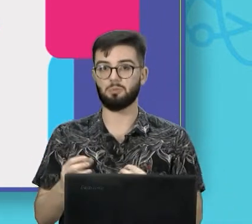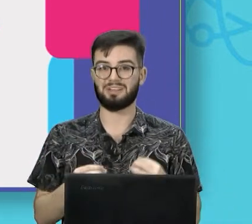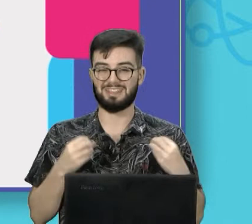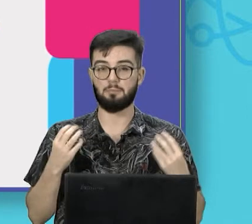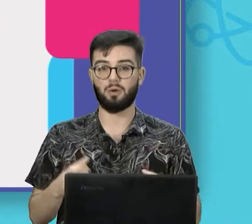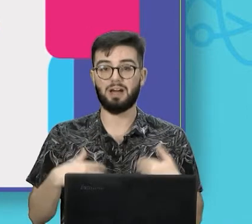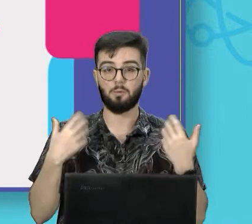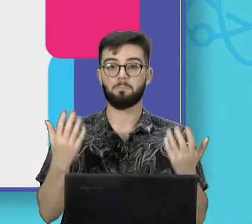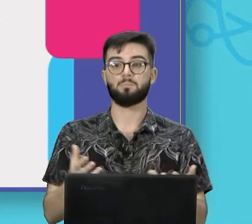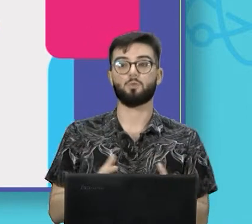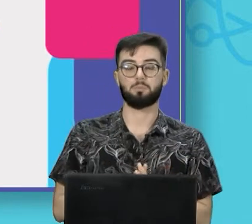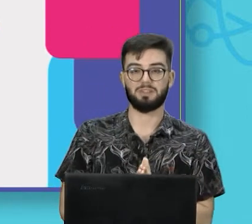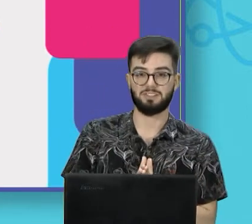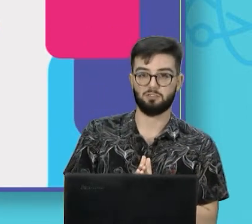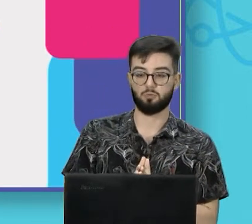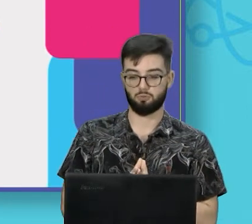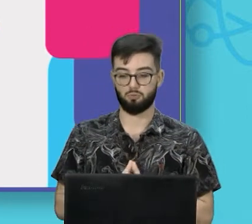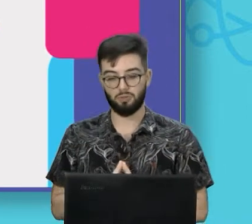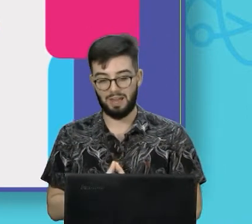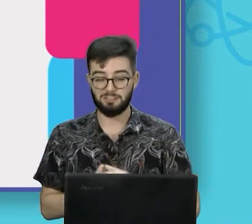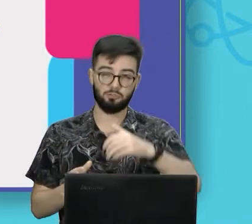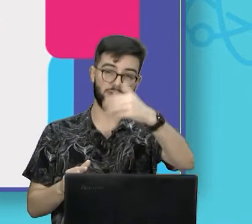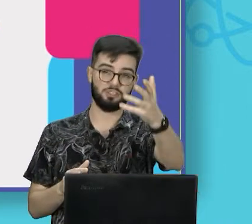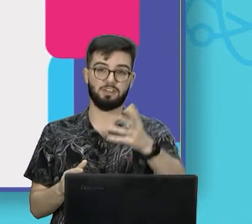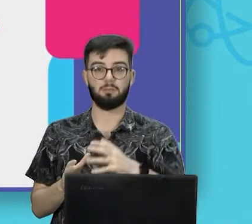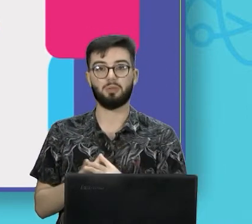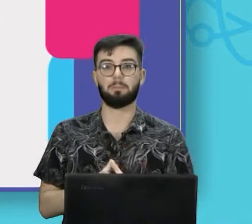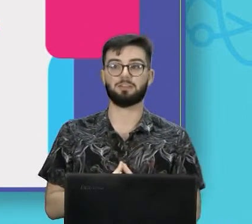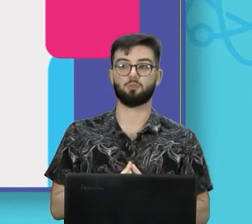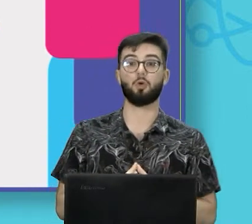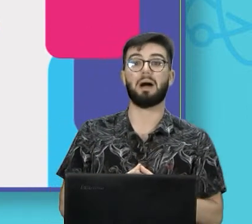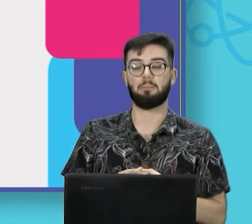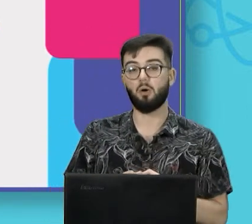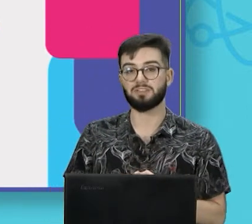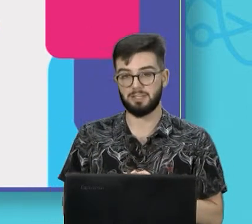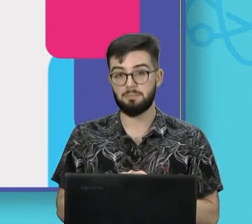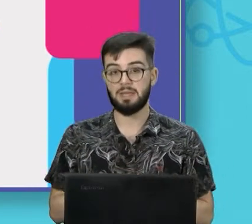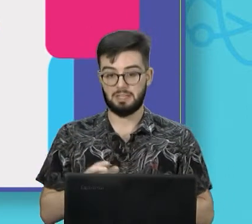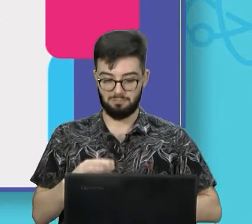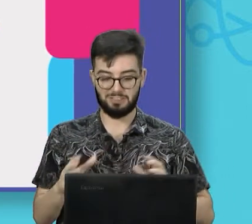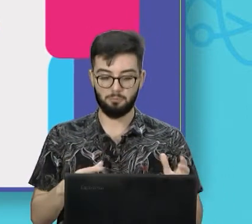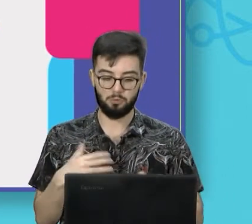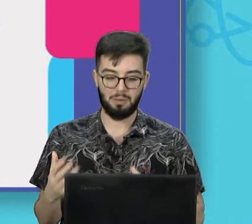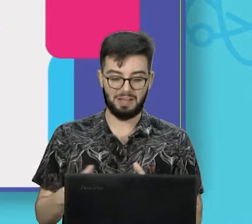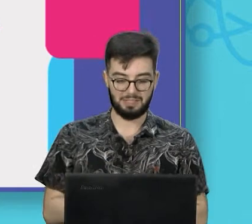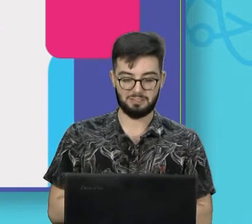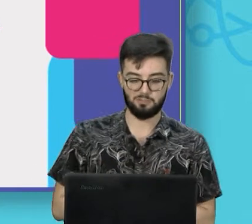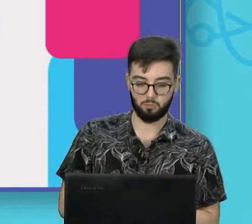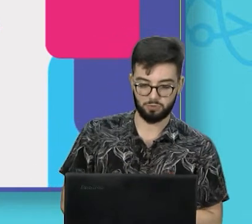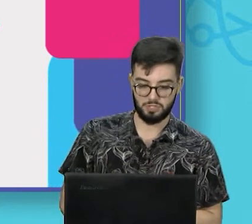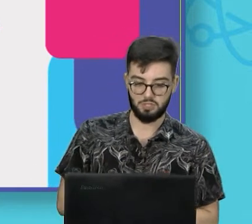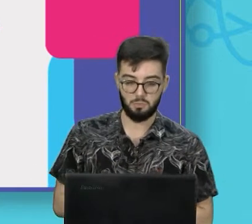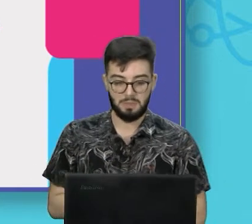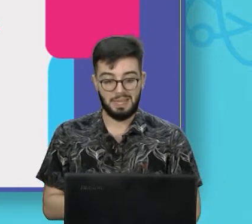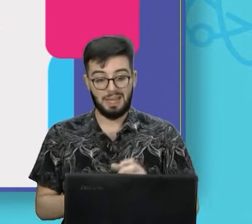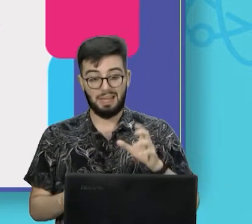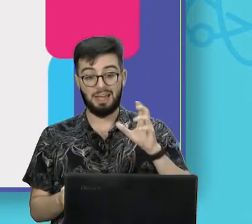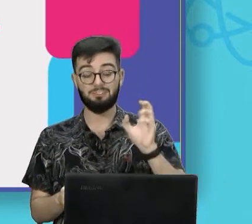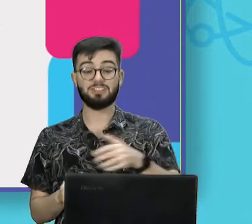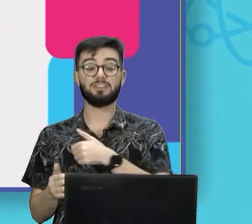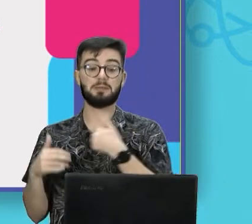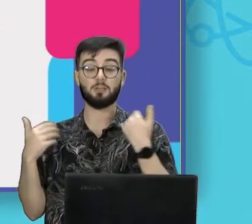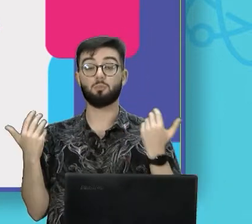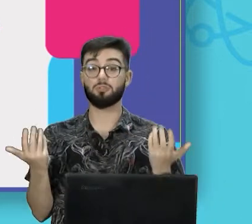discutiram e tudo mais elaboraram os preceitos constitucionais Inclusive a gente vai ter muita pressa do Rui Barbosa né que vai ser muito marcante Nesse contexto